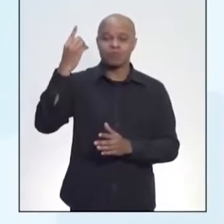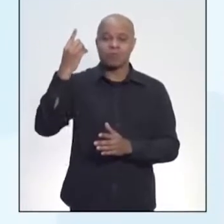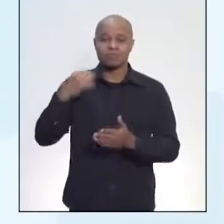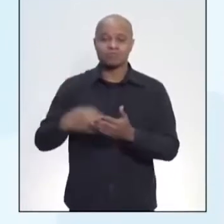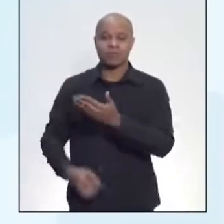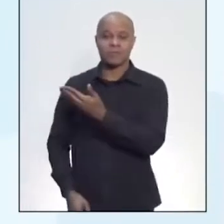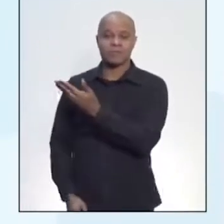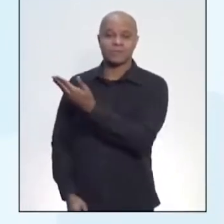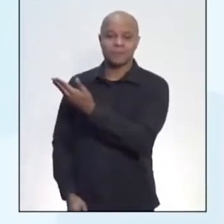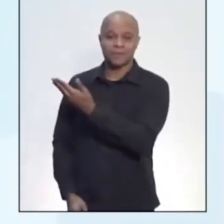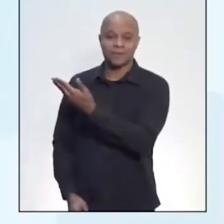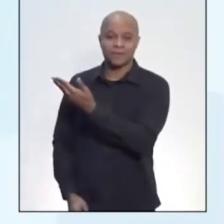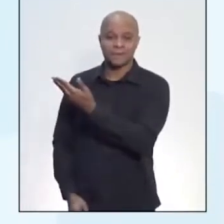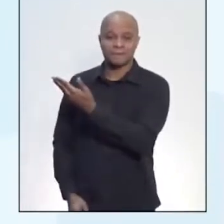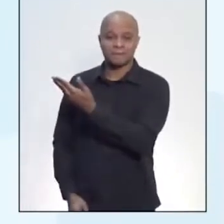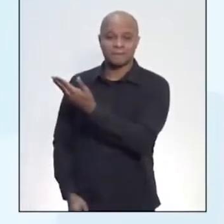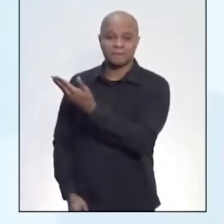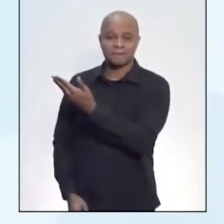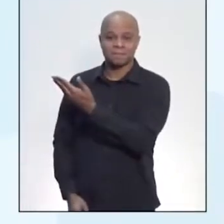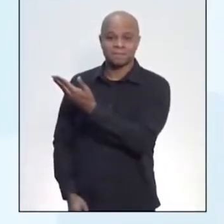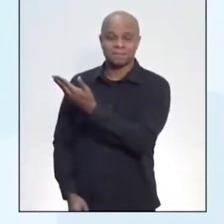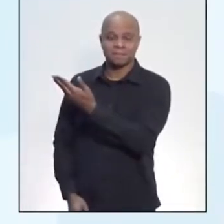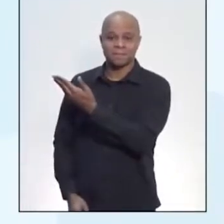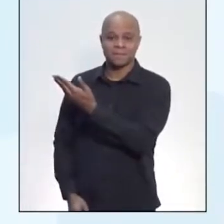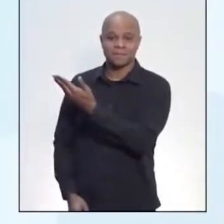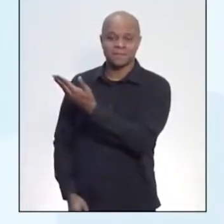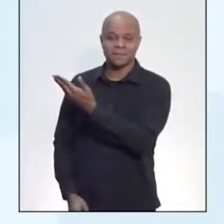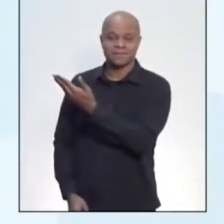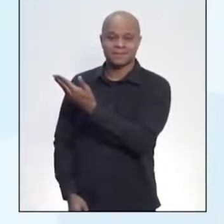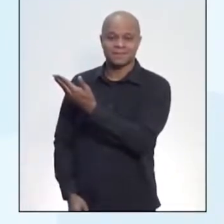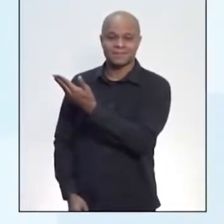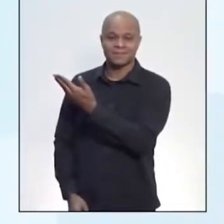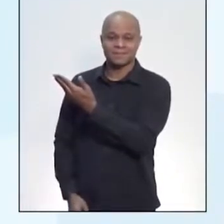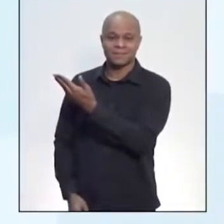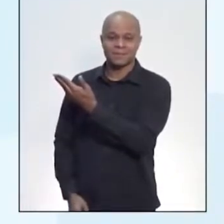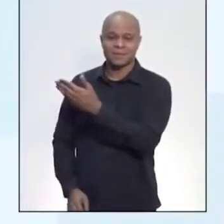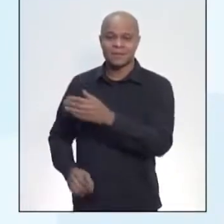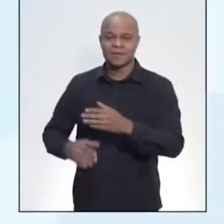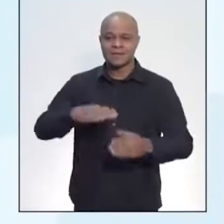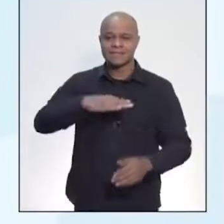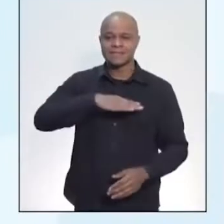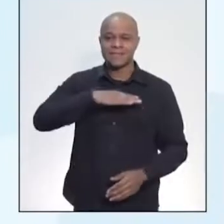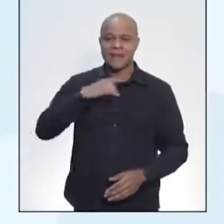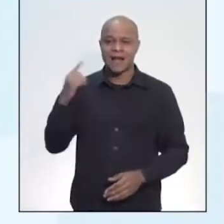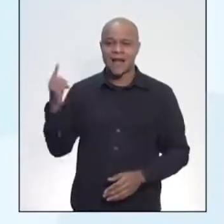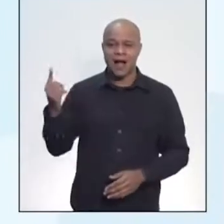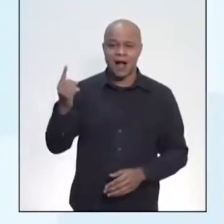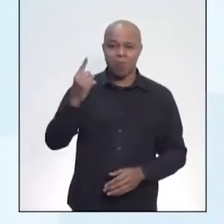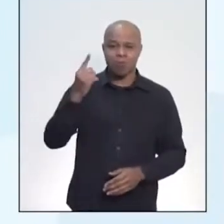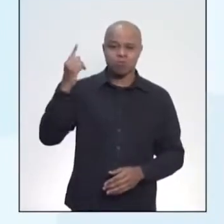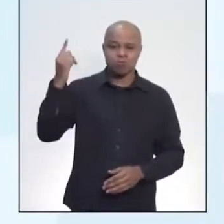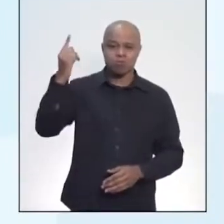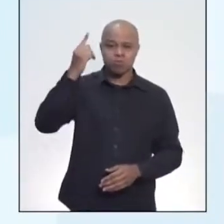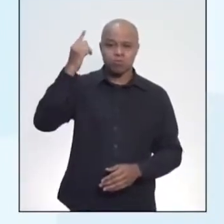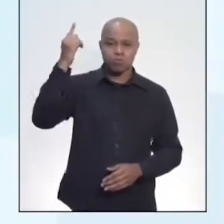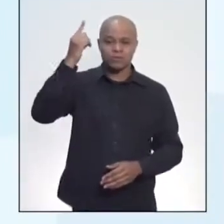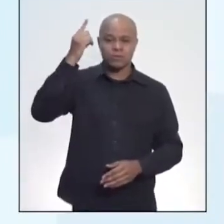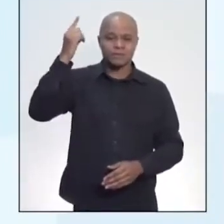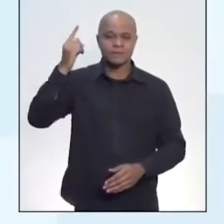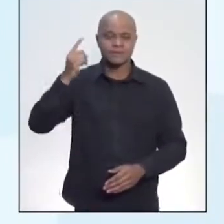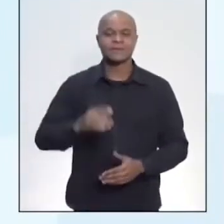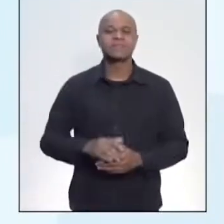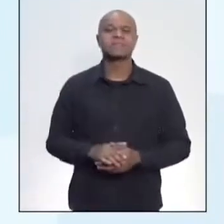inimigos e aqui elas a agora e acrópole veja um ano alto nós temos a a